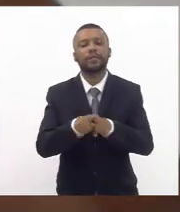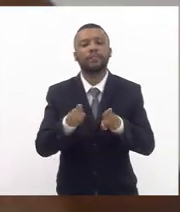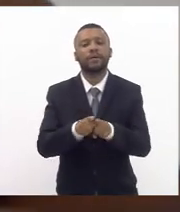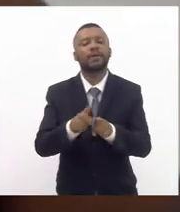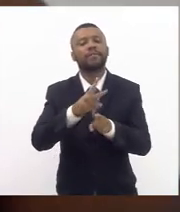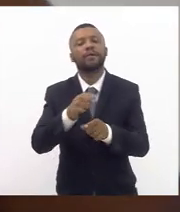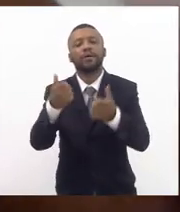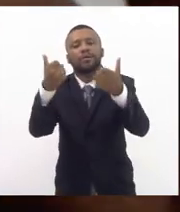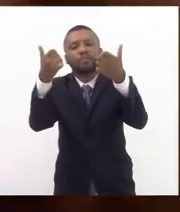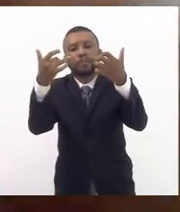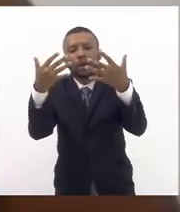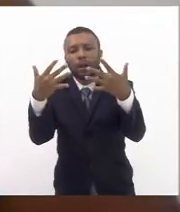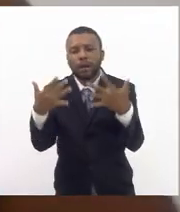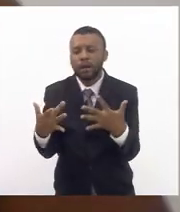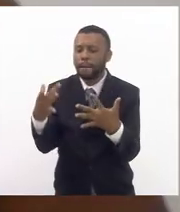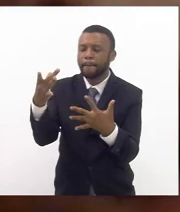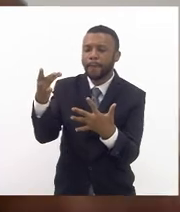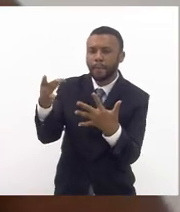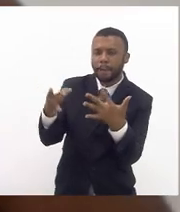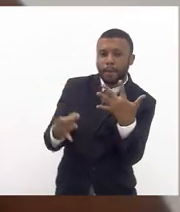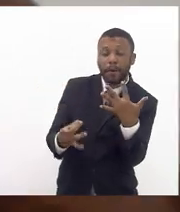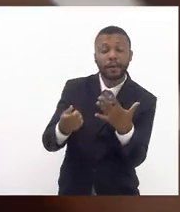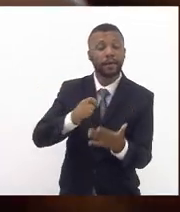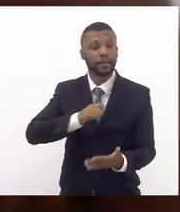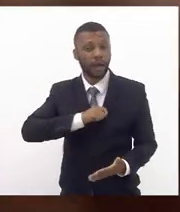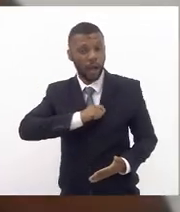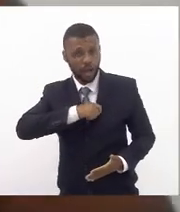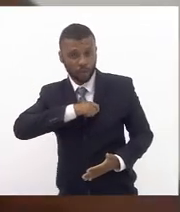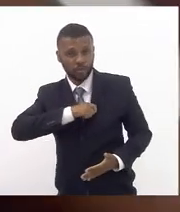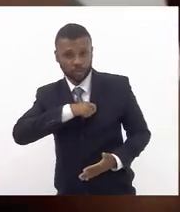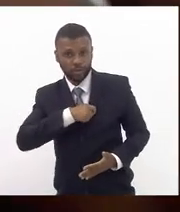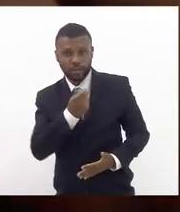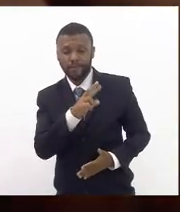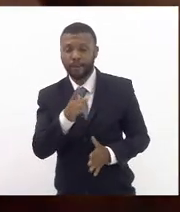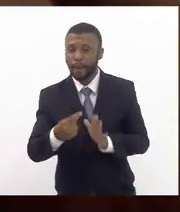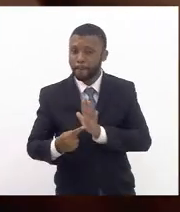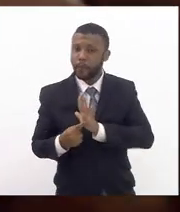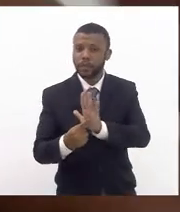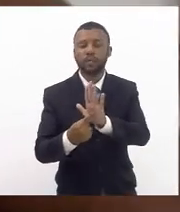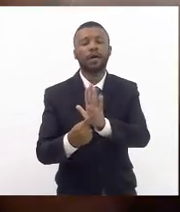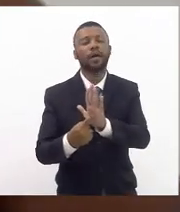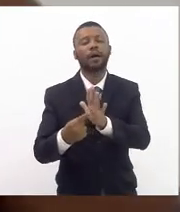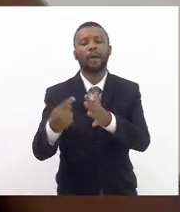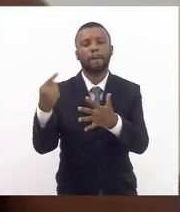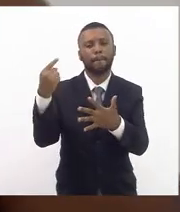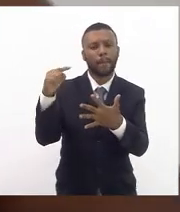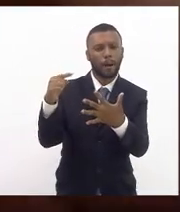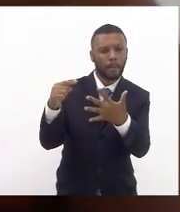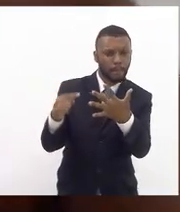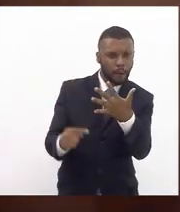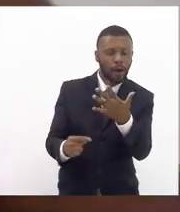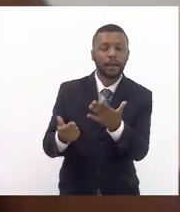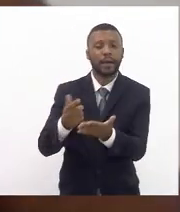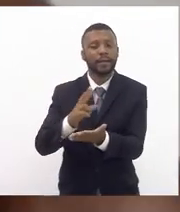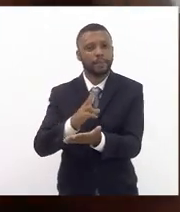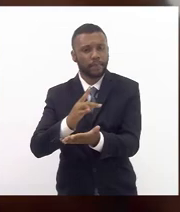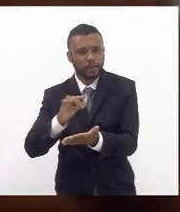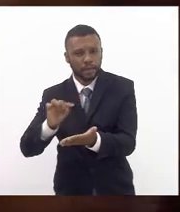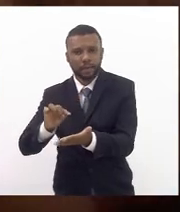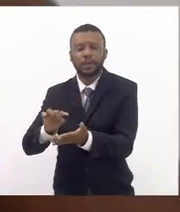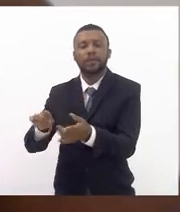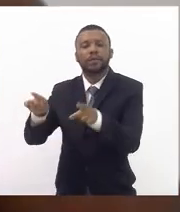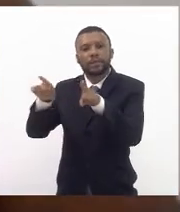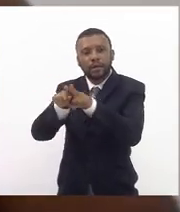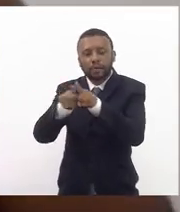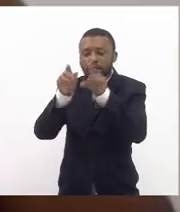que essa auditoria explicitará, né, e a CPI deve ser